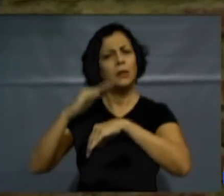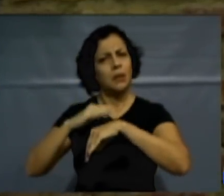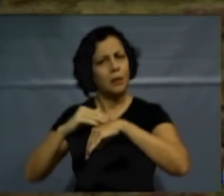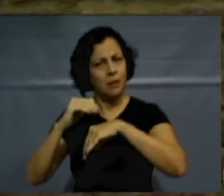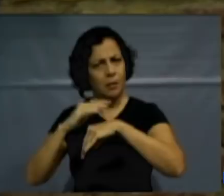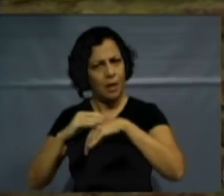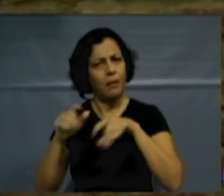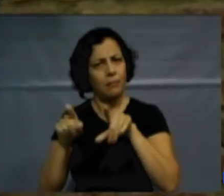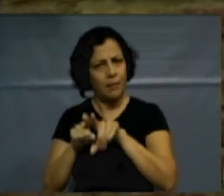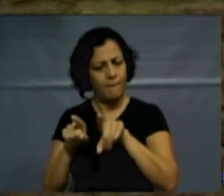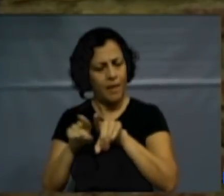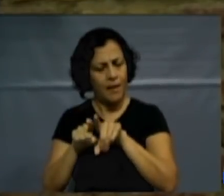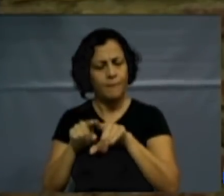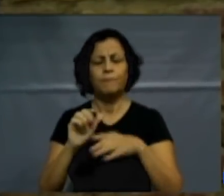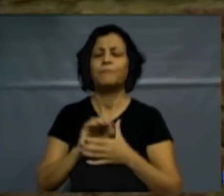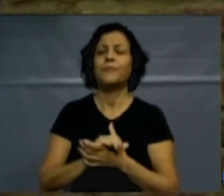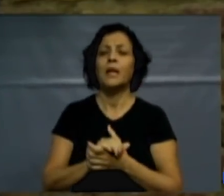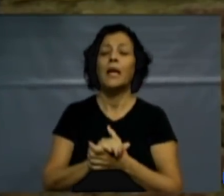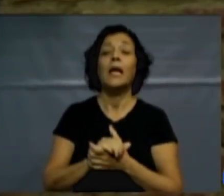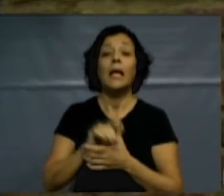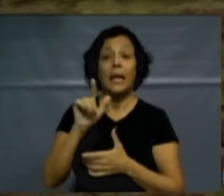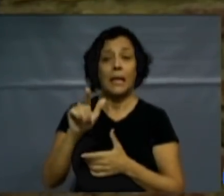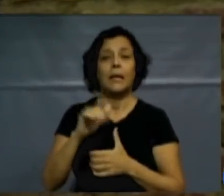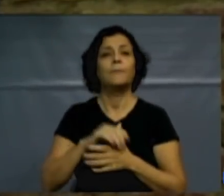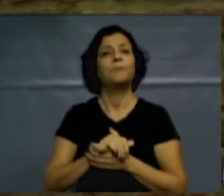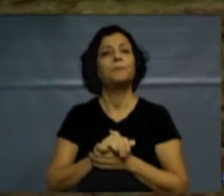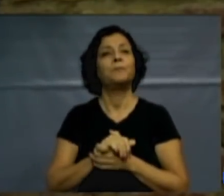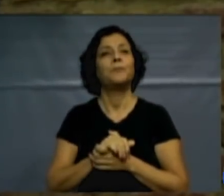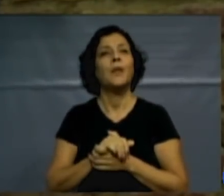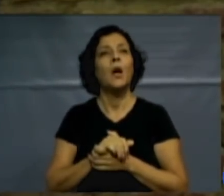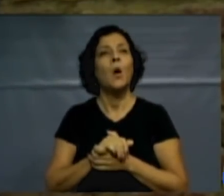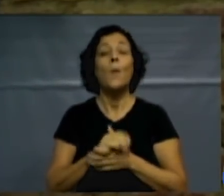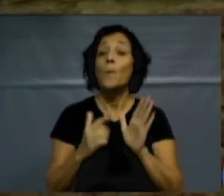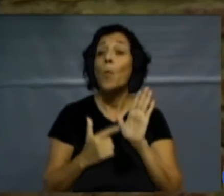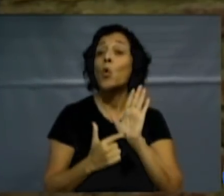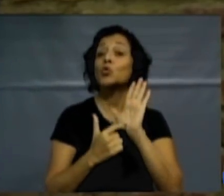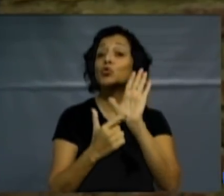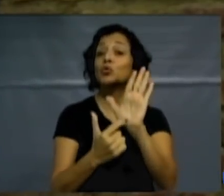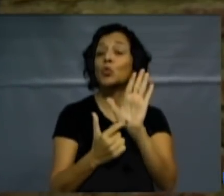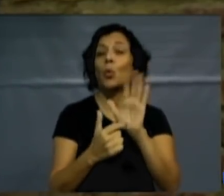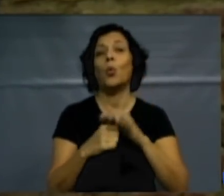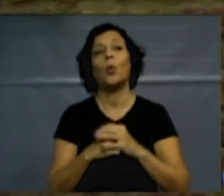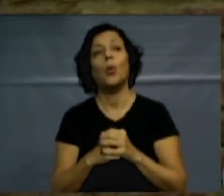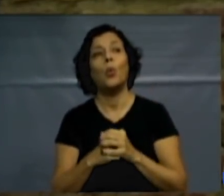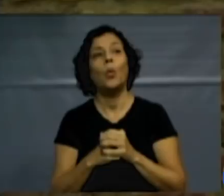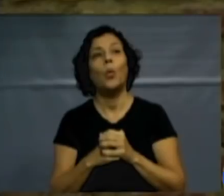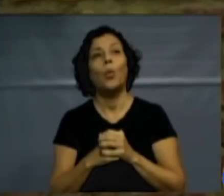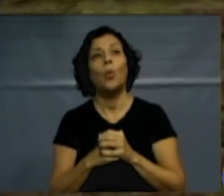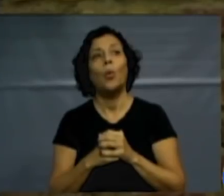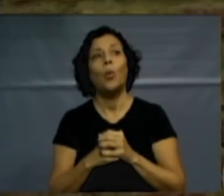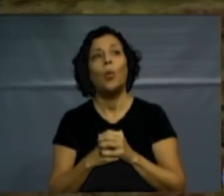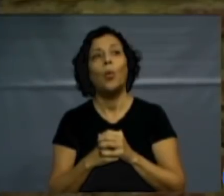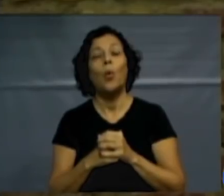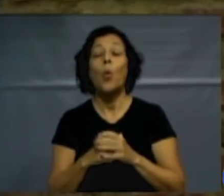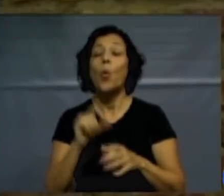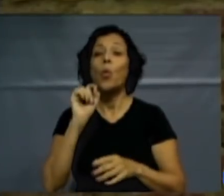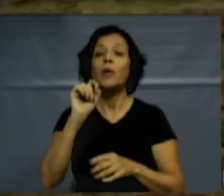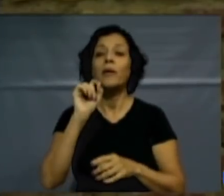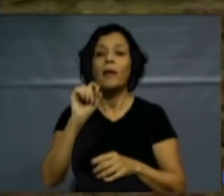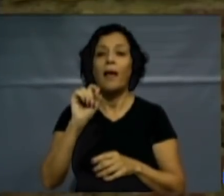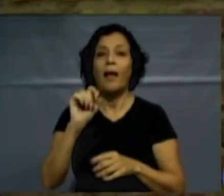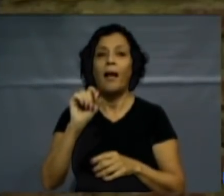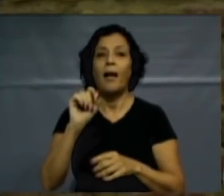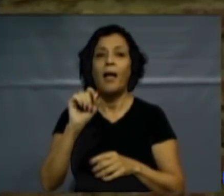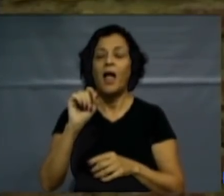pela minha pessoa, foi tecer uma colocação em torno da ideologia de